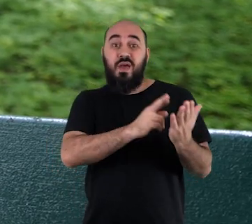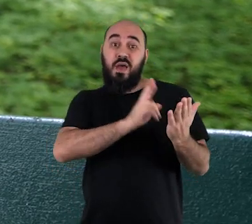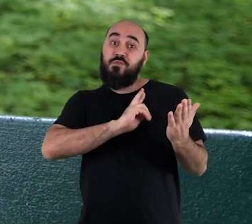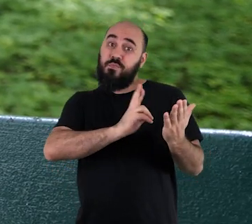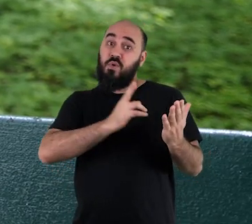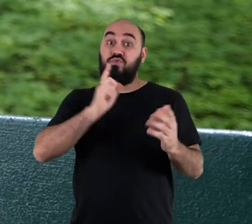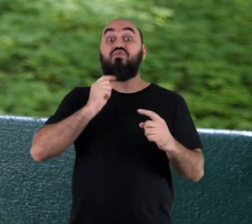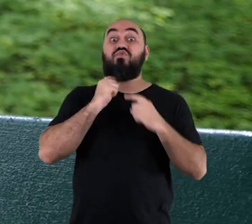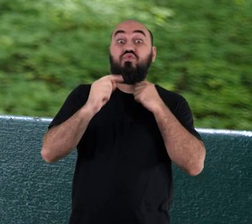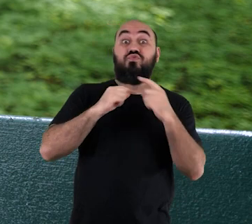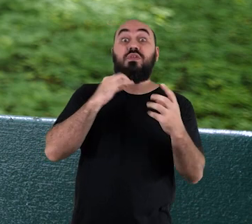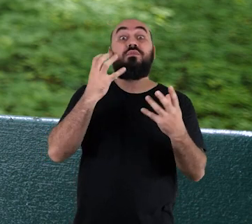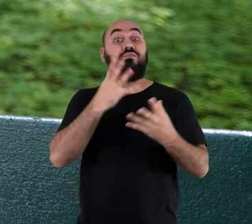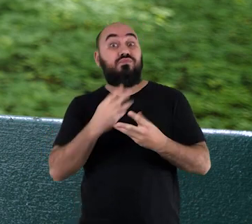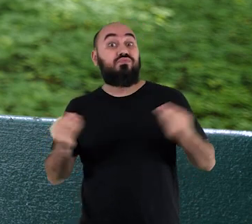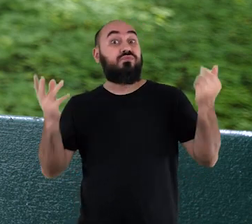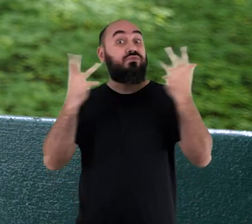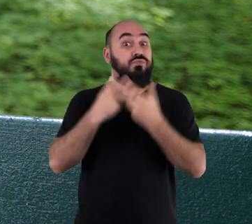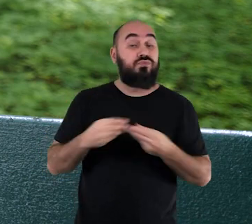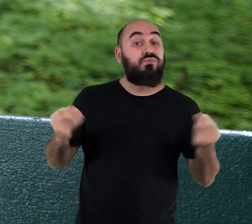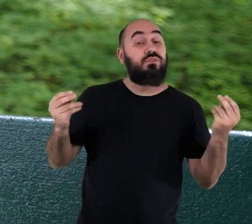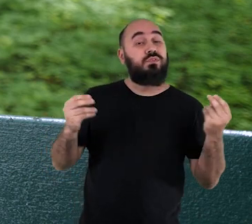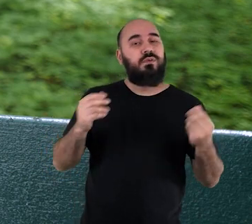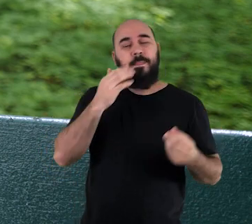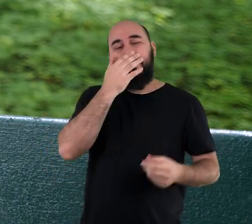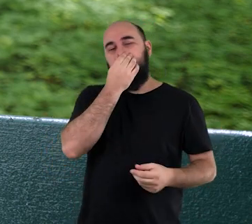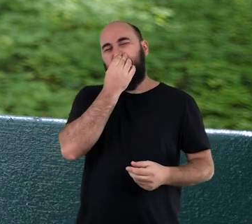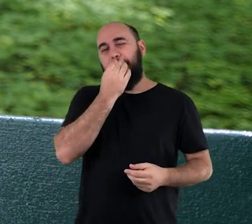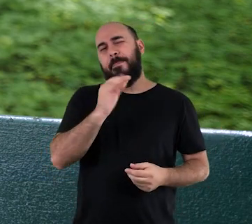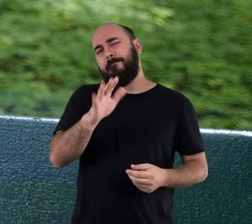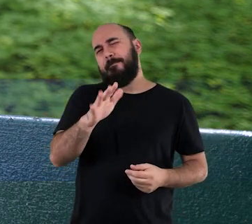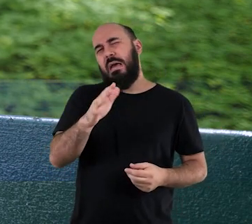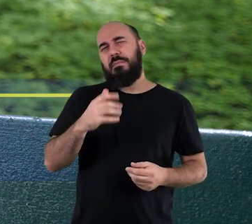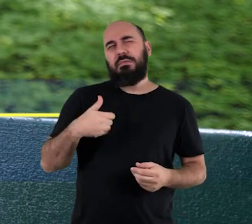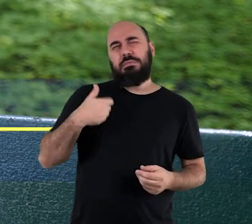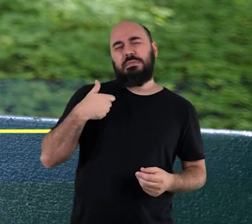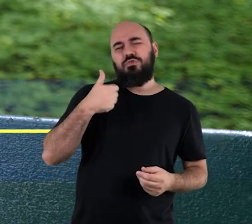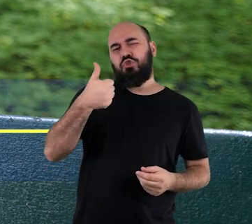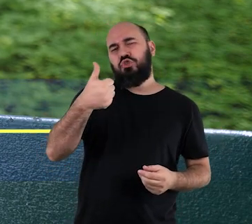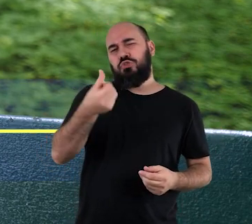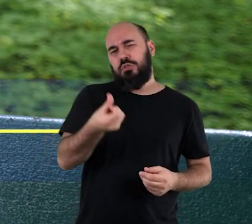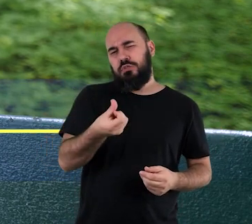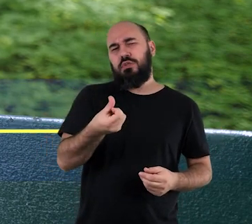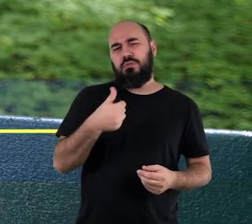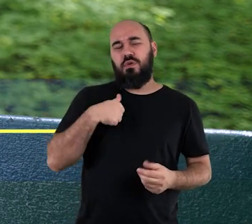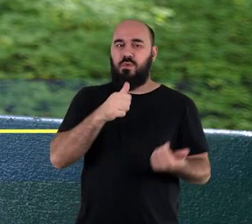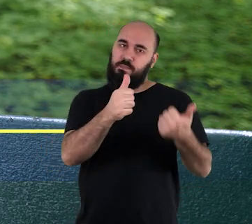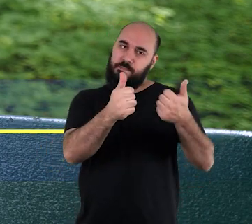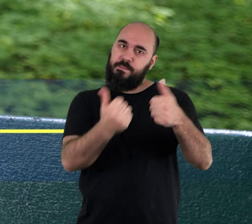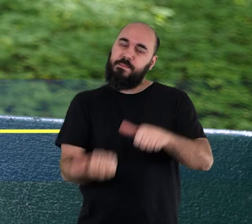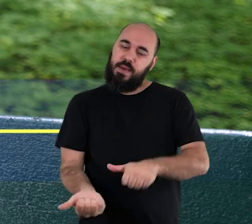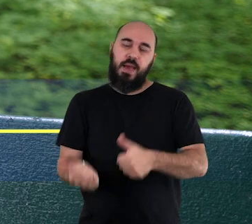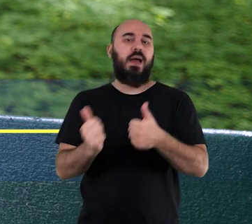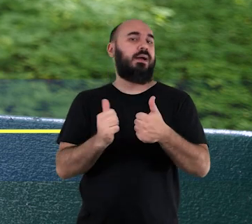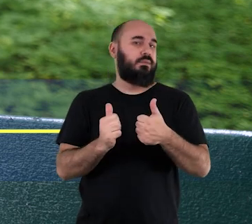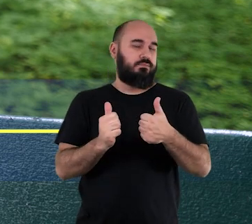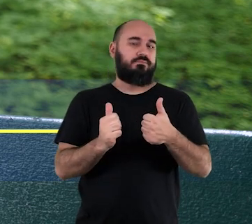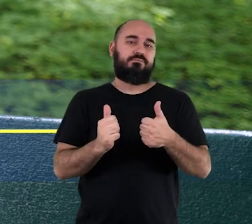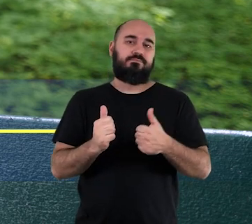respondidas. E eu tinha por volta aí dos 16 anos, mais ou menos. Fui batizado. E a partir